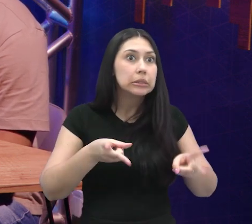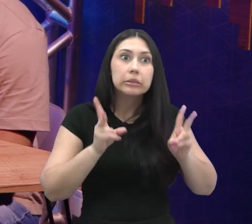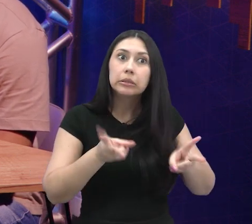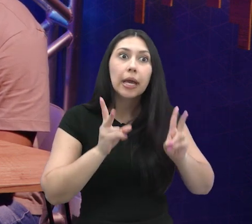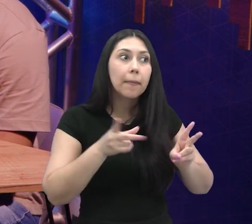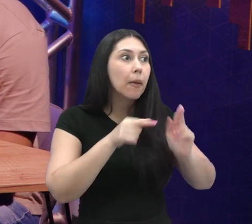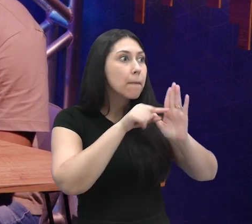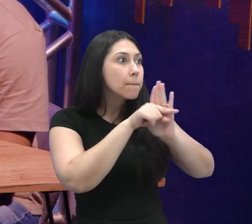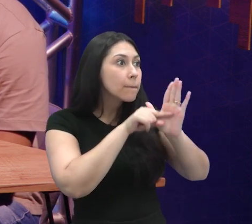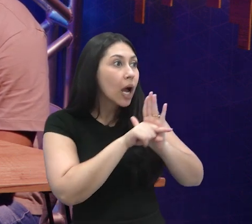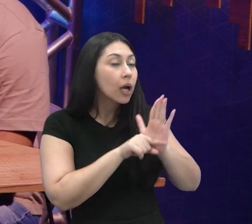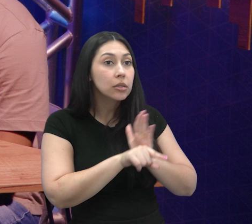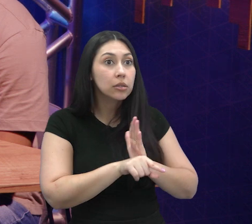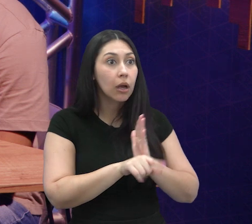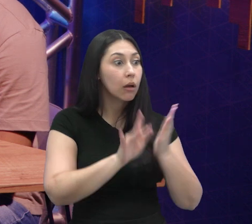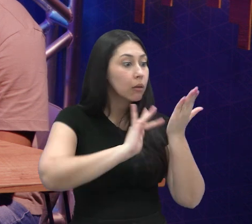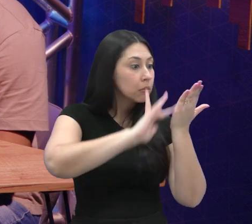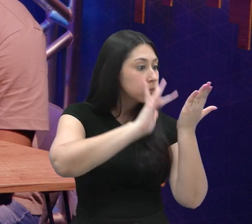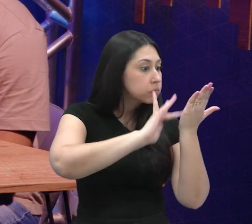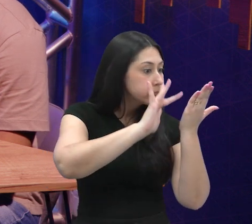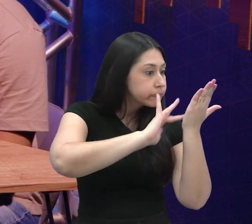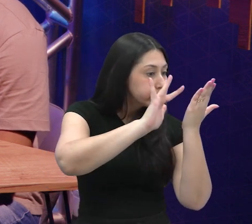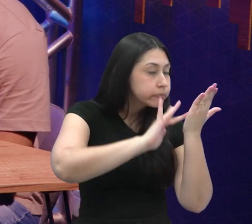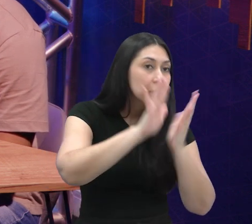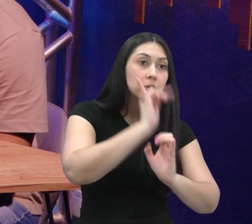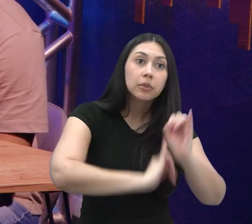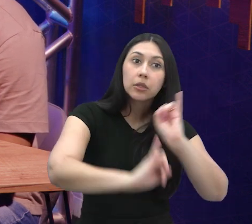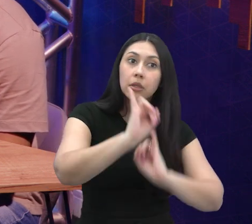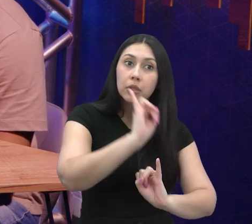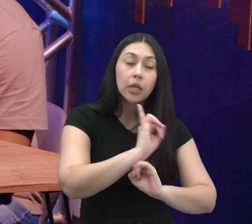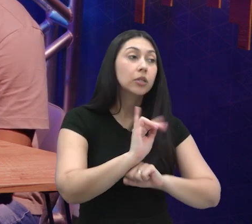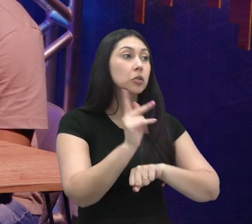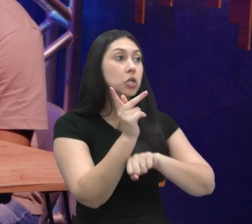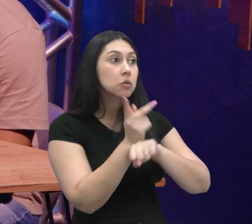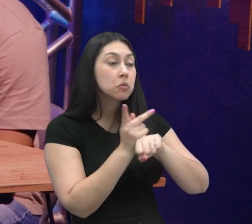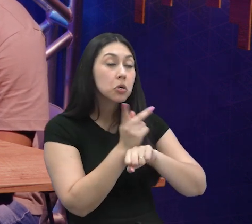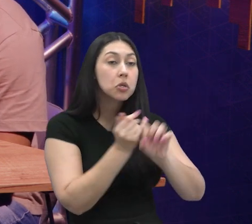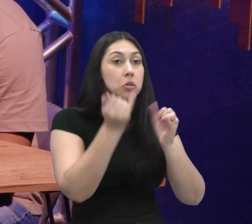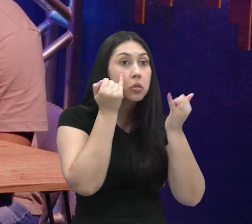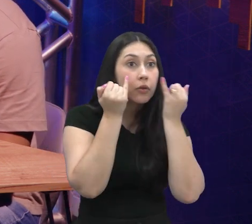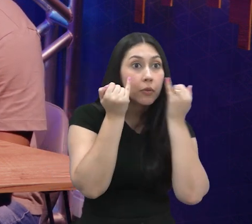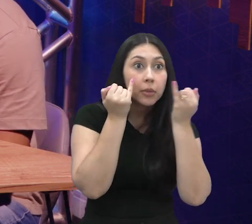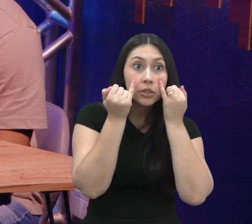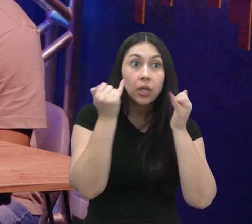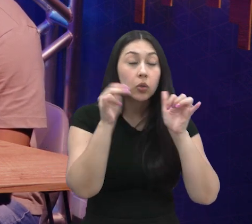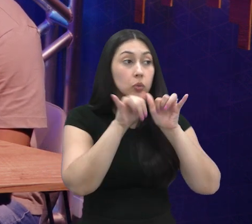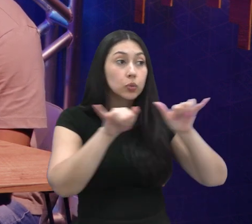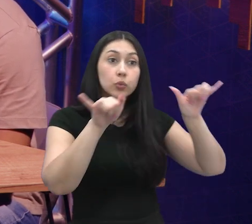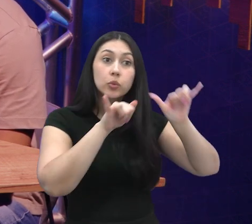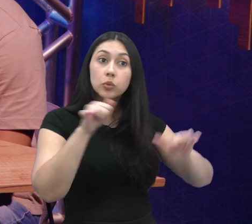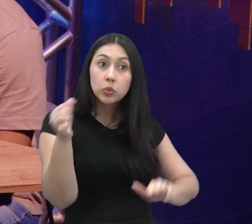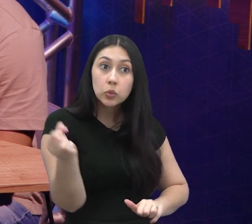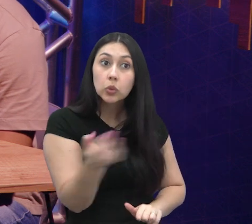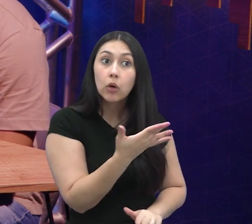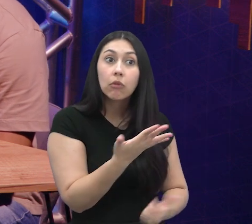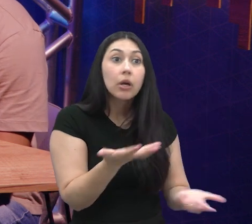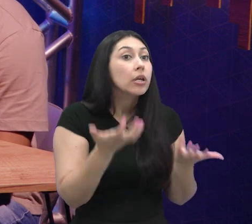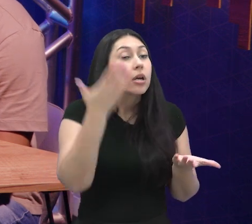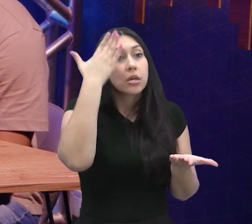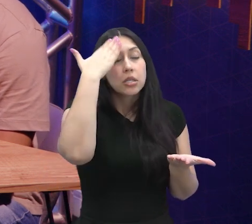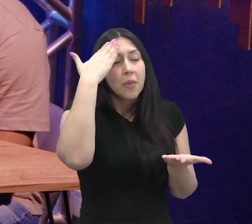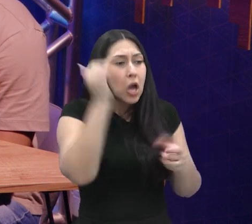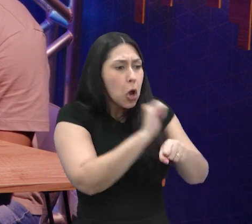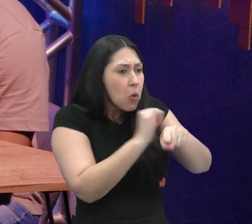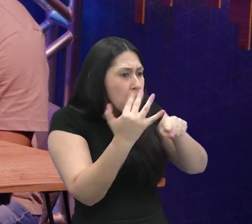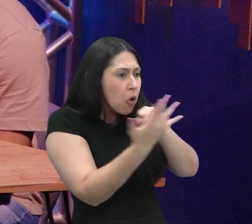estavam a todo momento consultando a internet. Então, toda hora lá pegando o celular, vendo se tinha uma notícia nova e